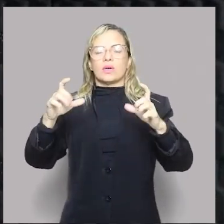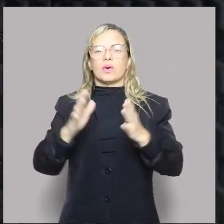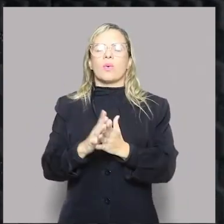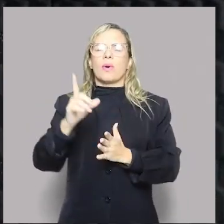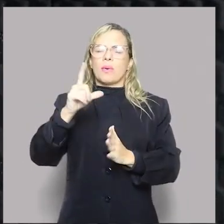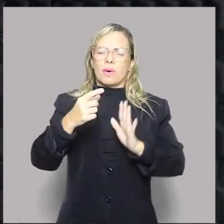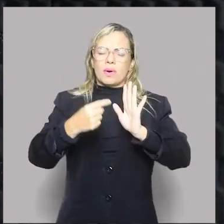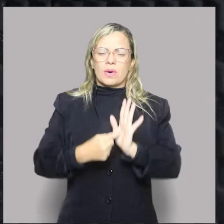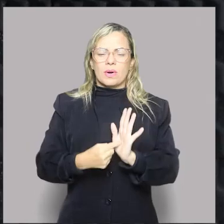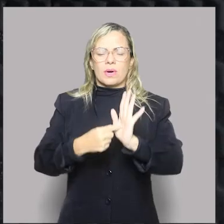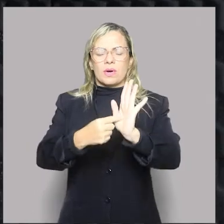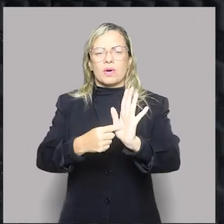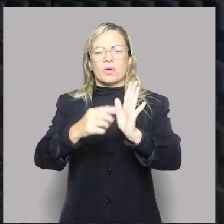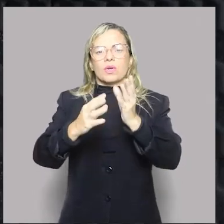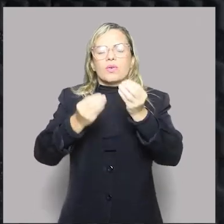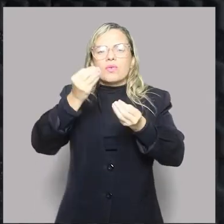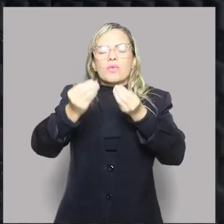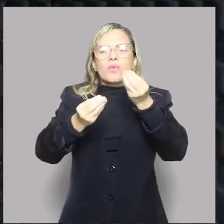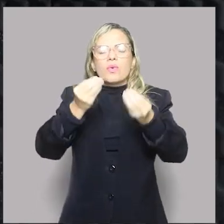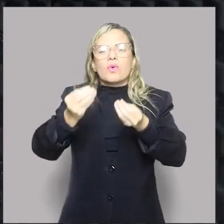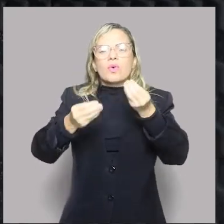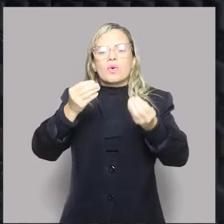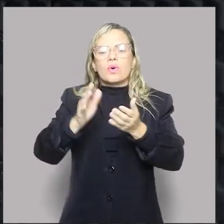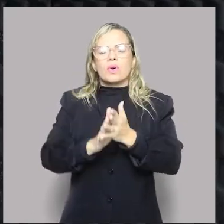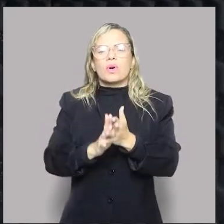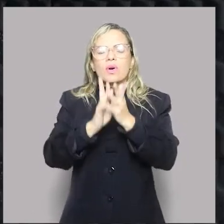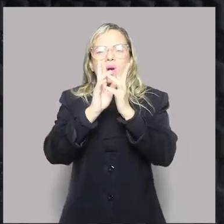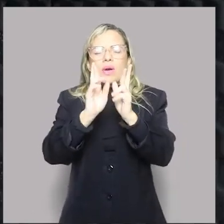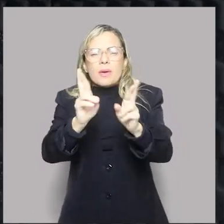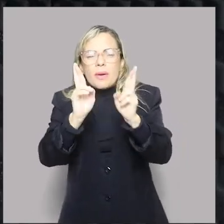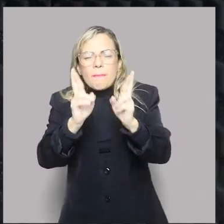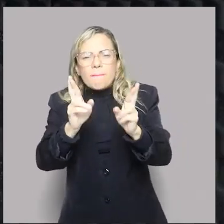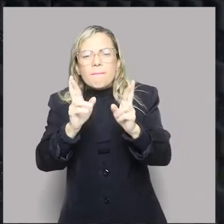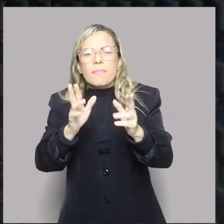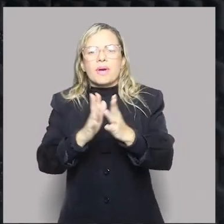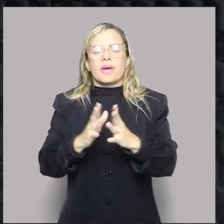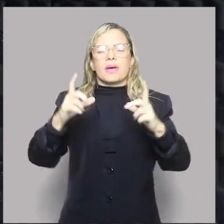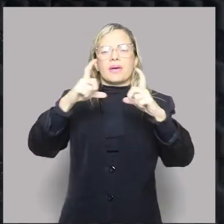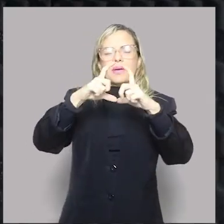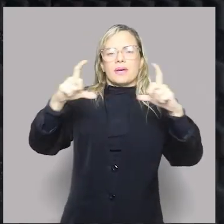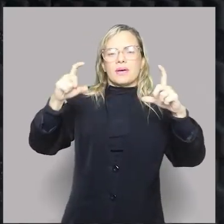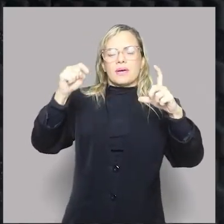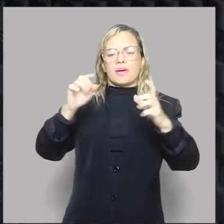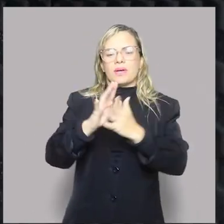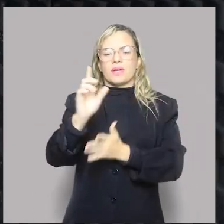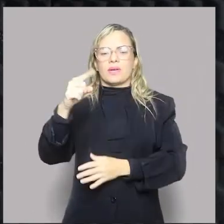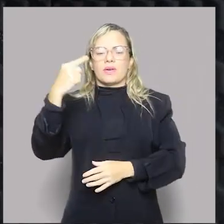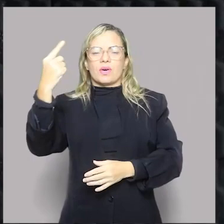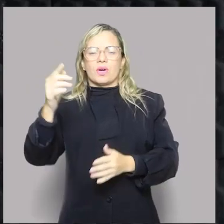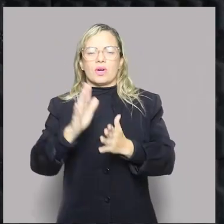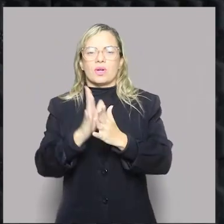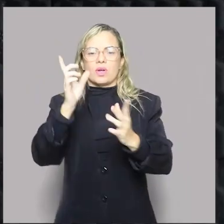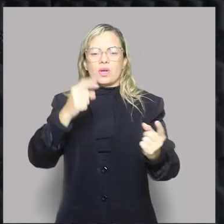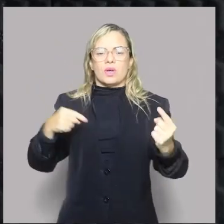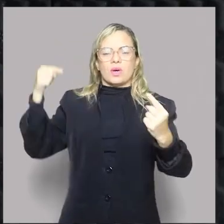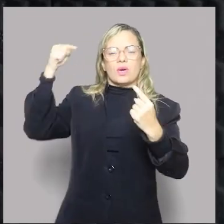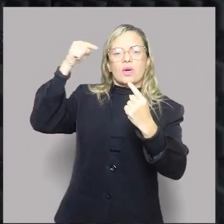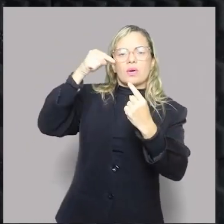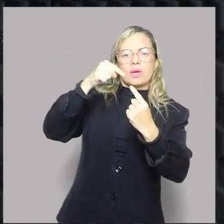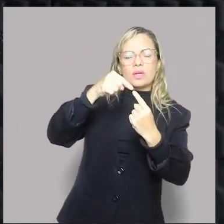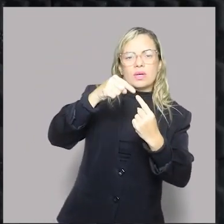uma parte do desenvolvimento do primeiro. Então, a gente vai optar por elementos que sejam